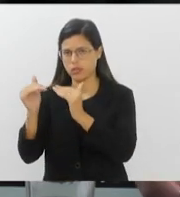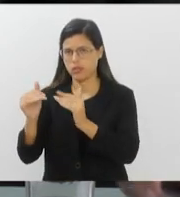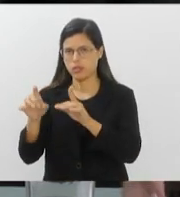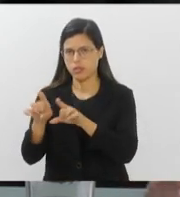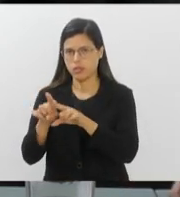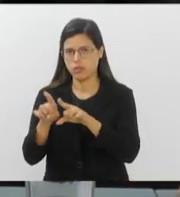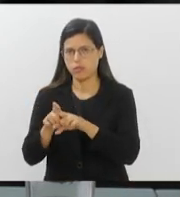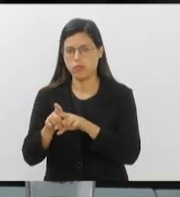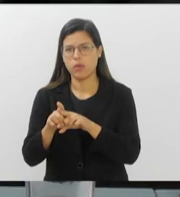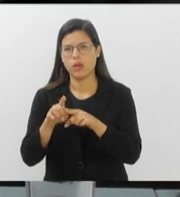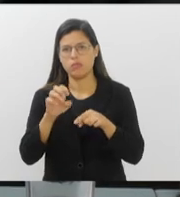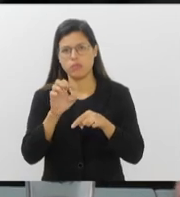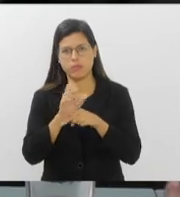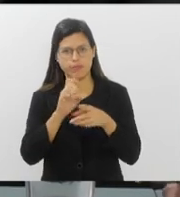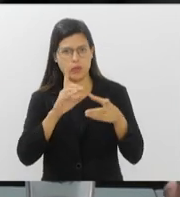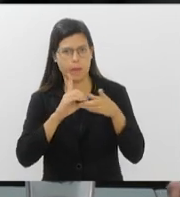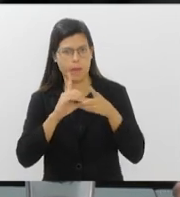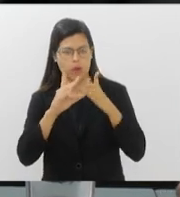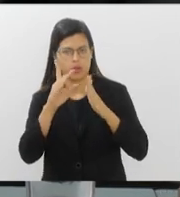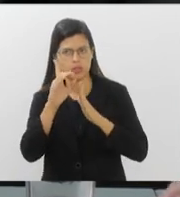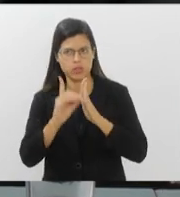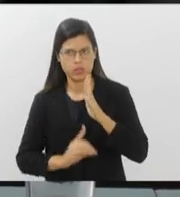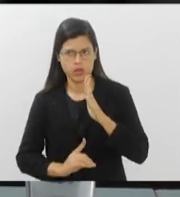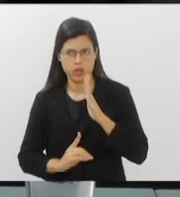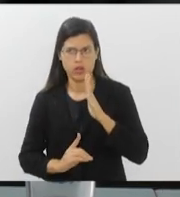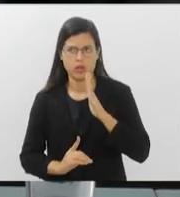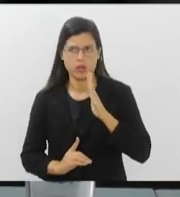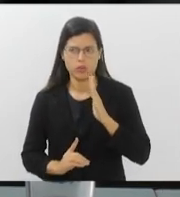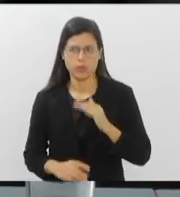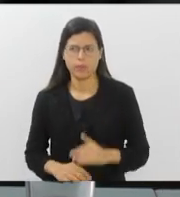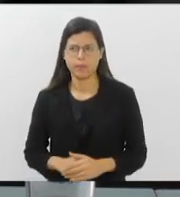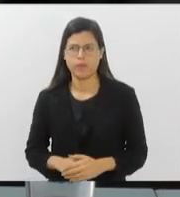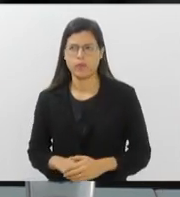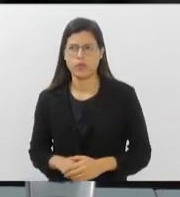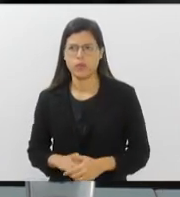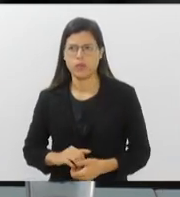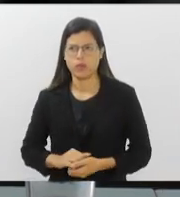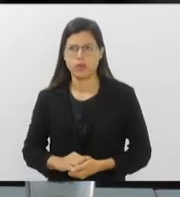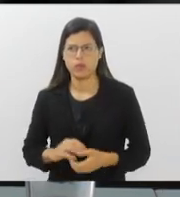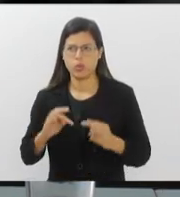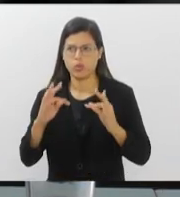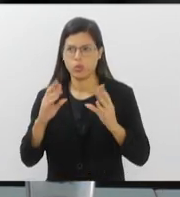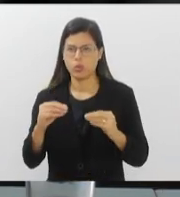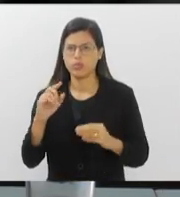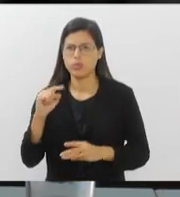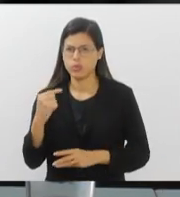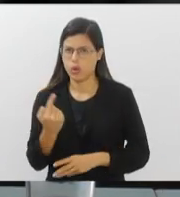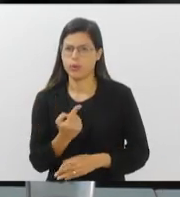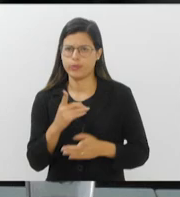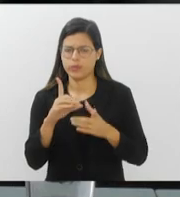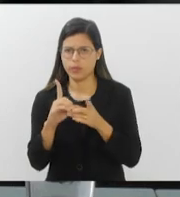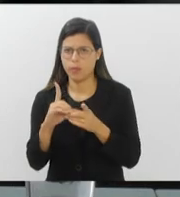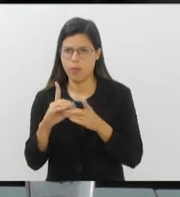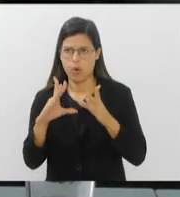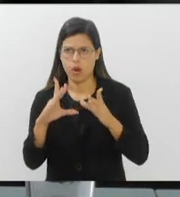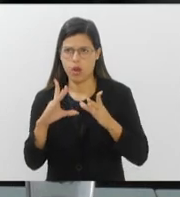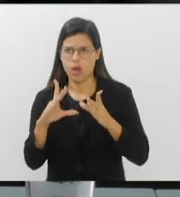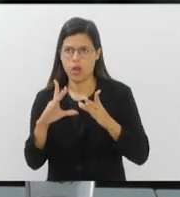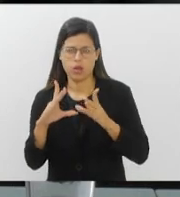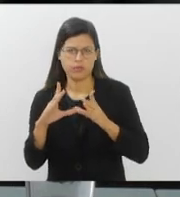de Direito. Todos nós, que somos democráticos, quer seja